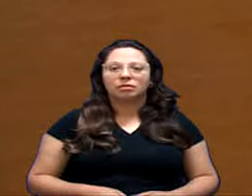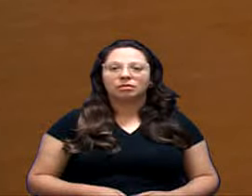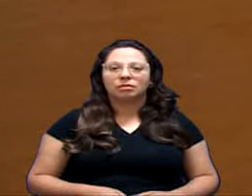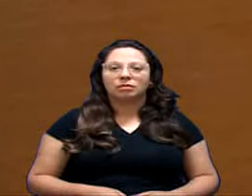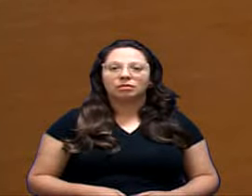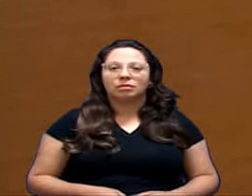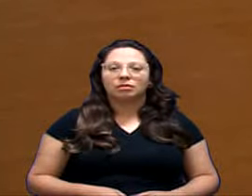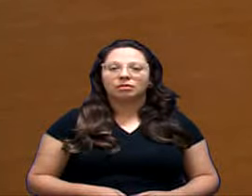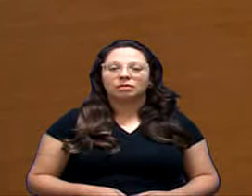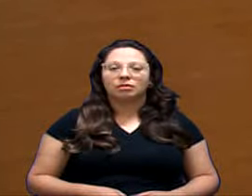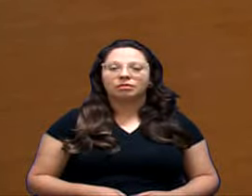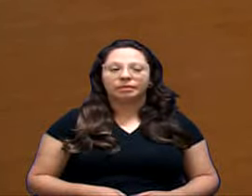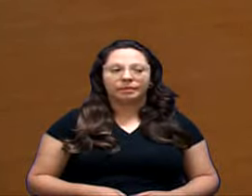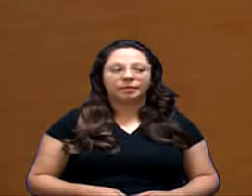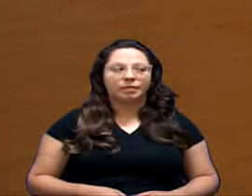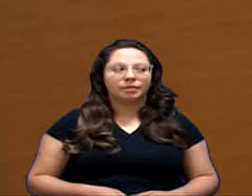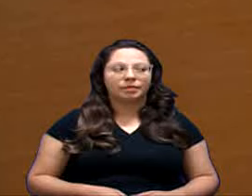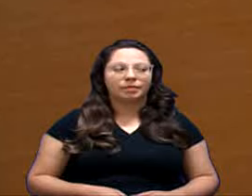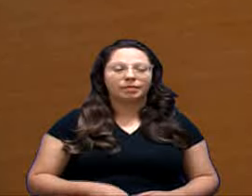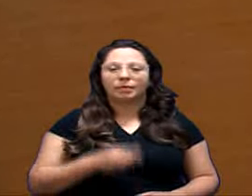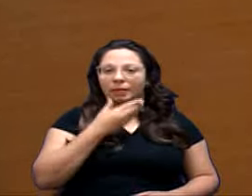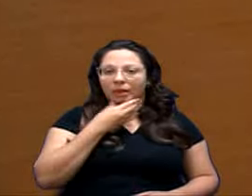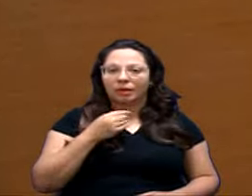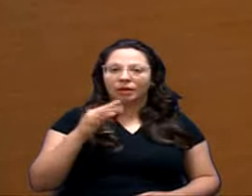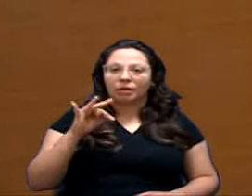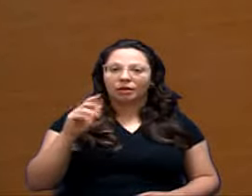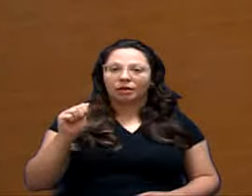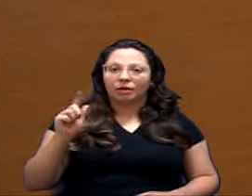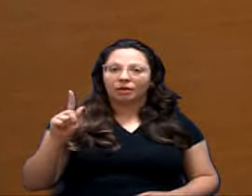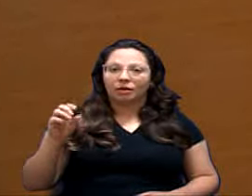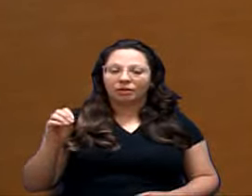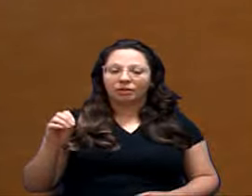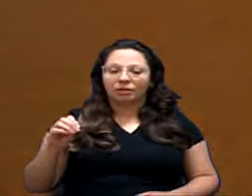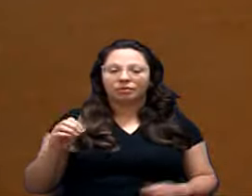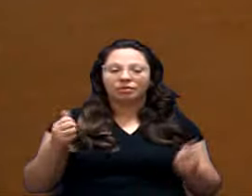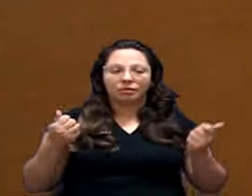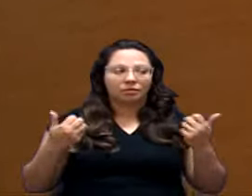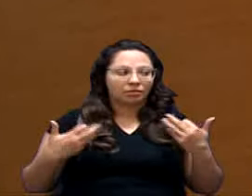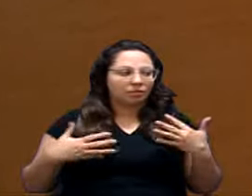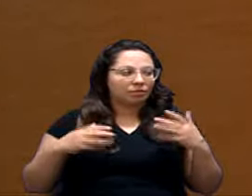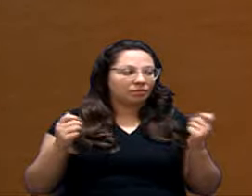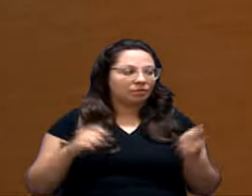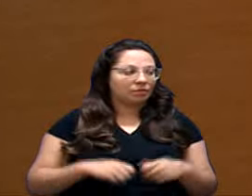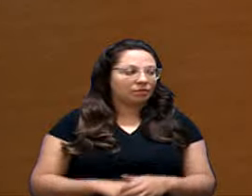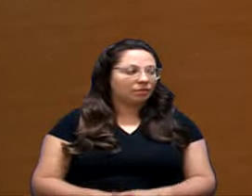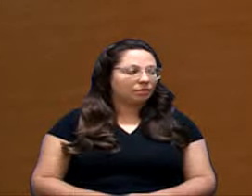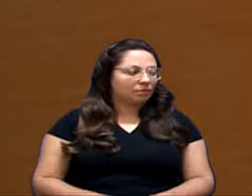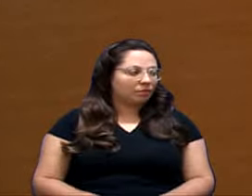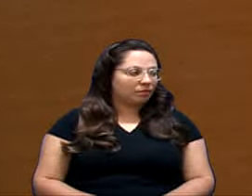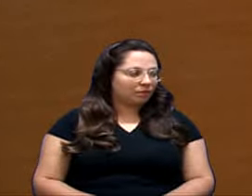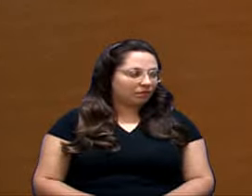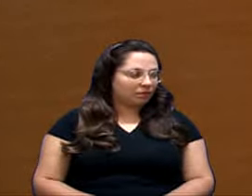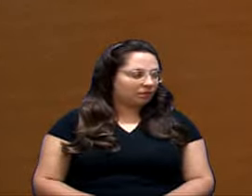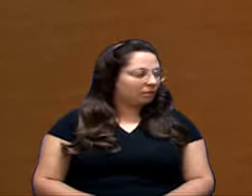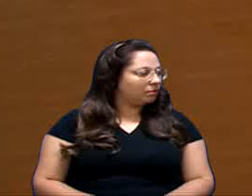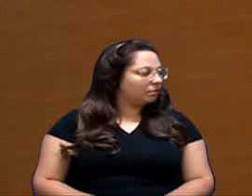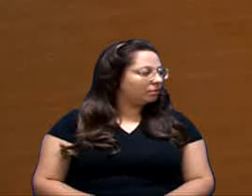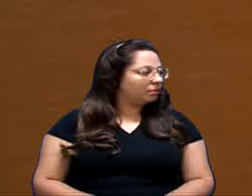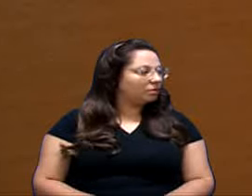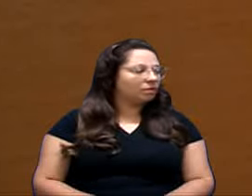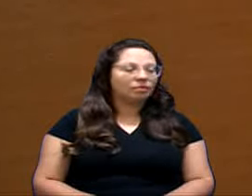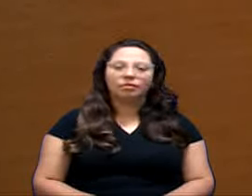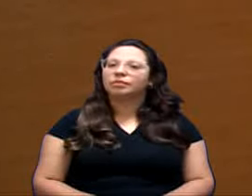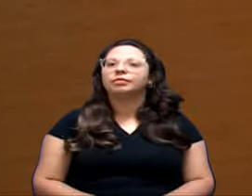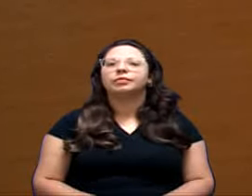hoje então com a palavra o Thiago excelência vai passar um vídeo bom a gente tem o